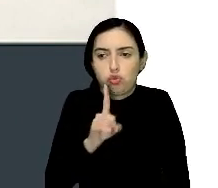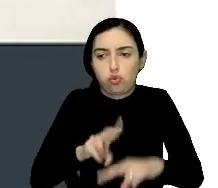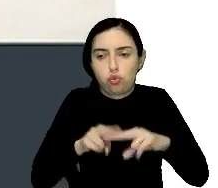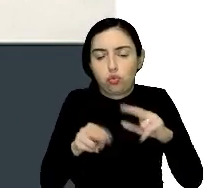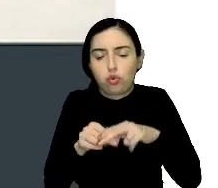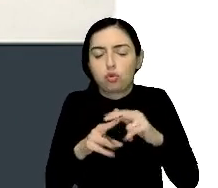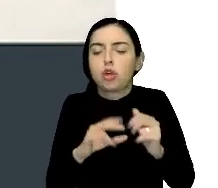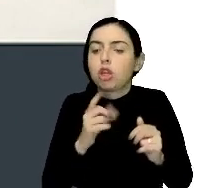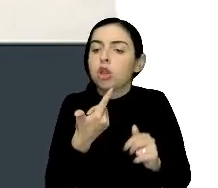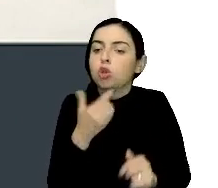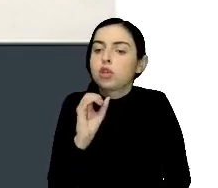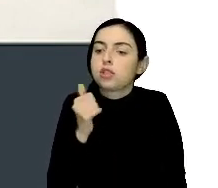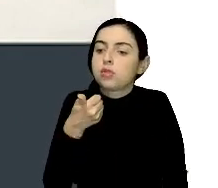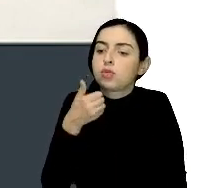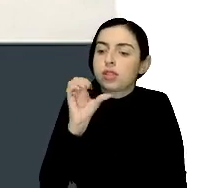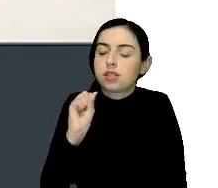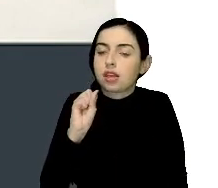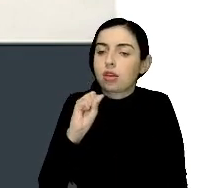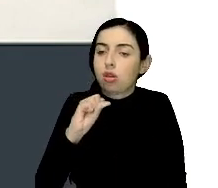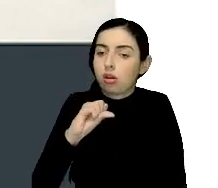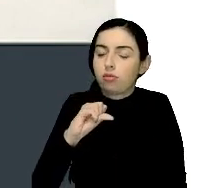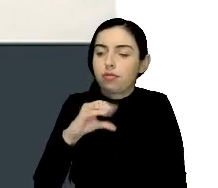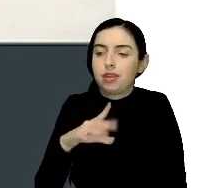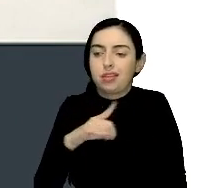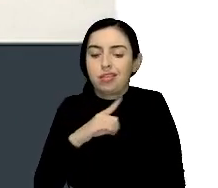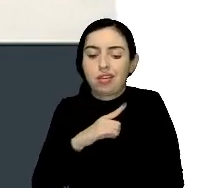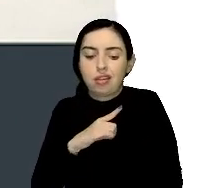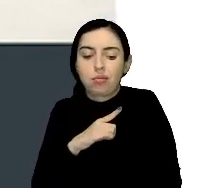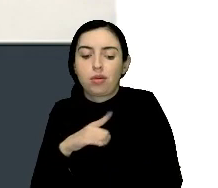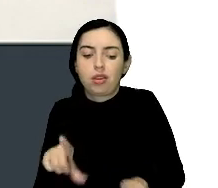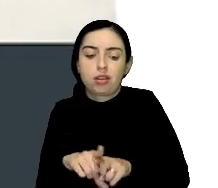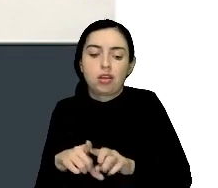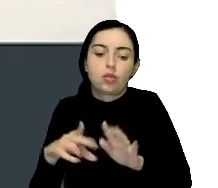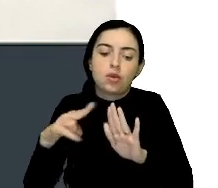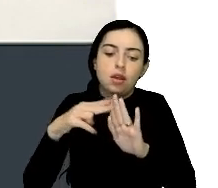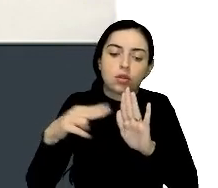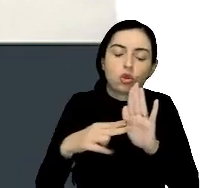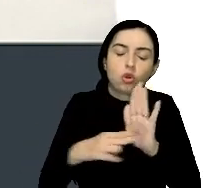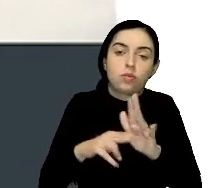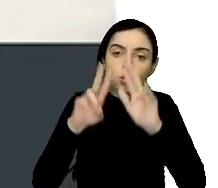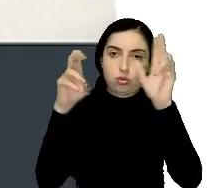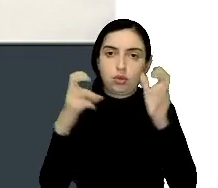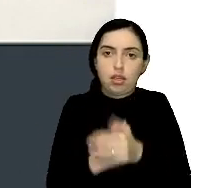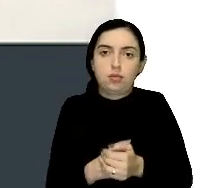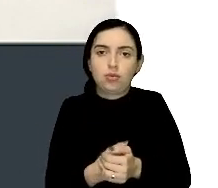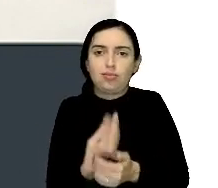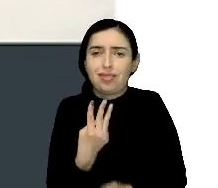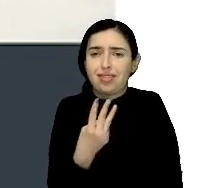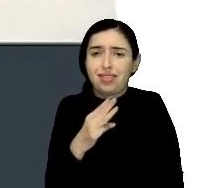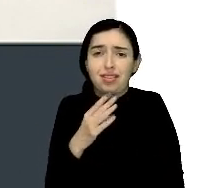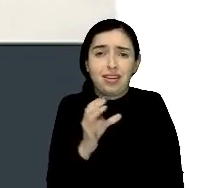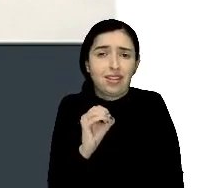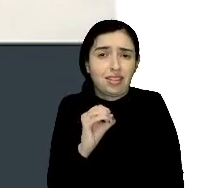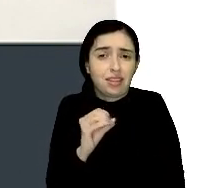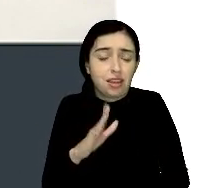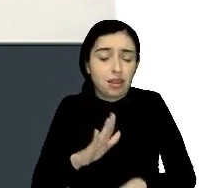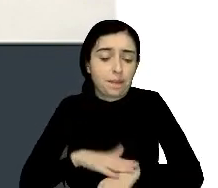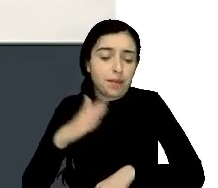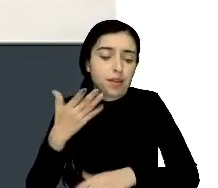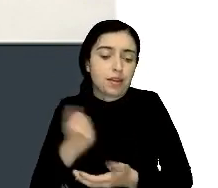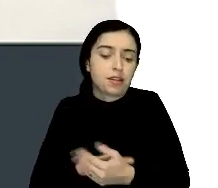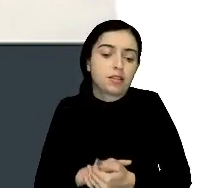gente tem resoluções normativas também sobre a temática, né? Então são 30 e poucos resoluções normativas